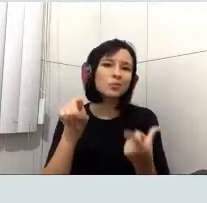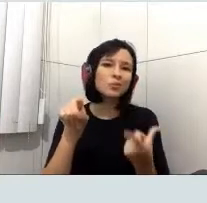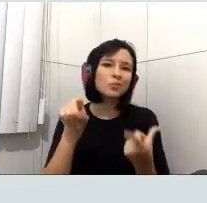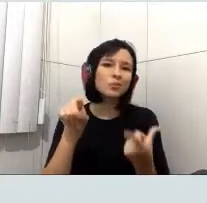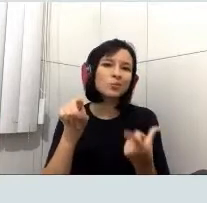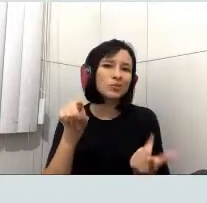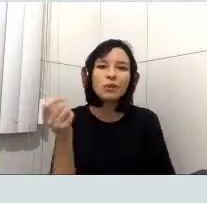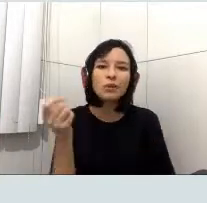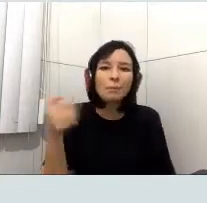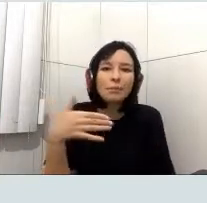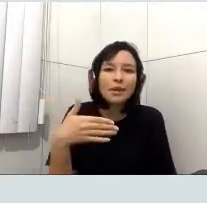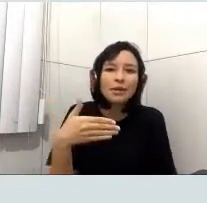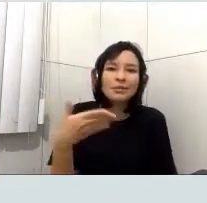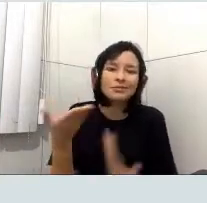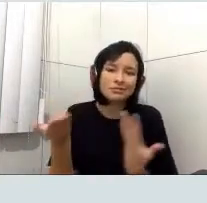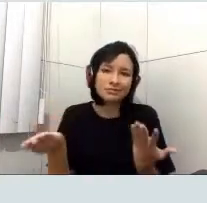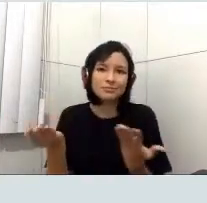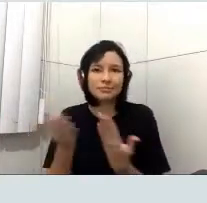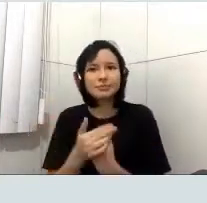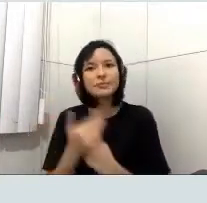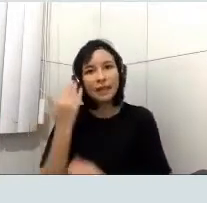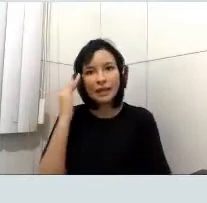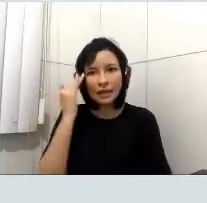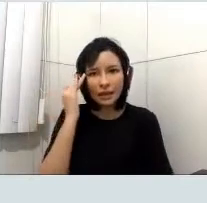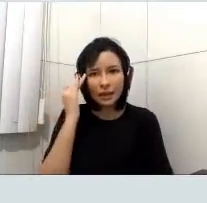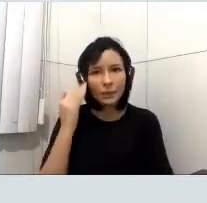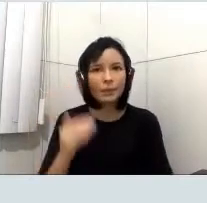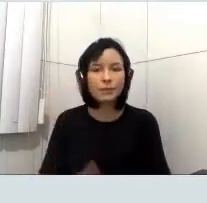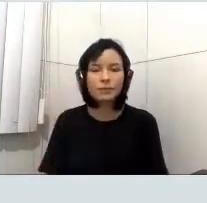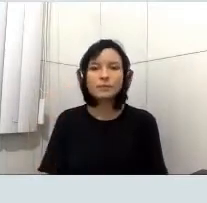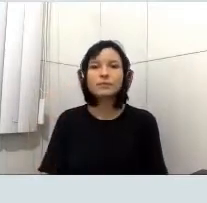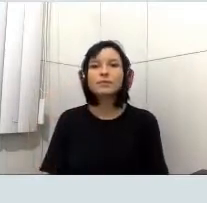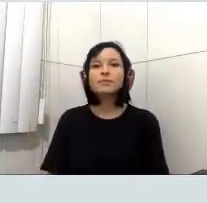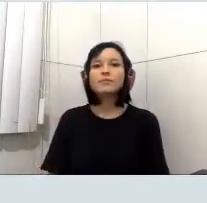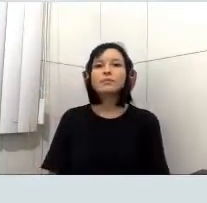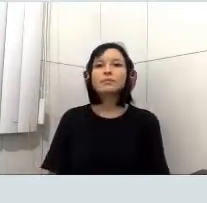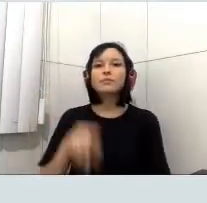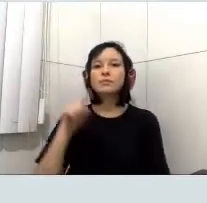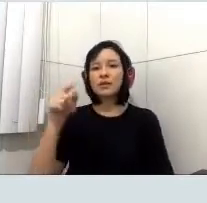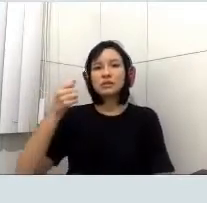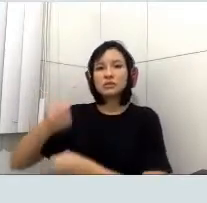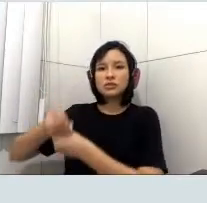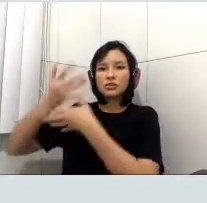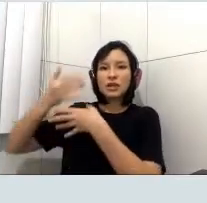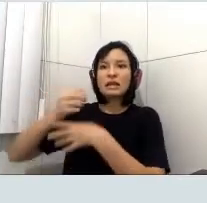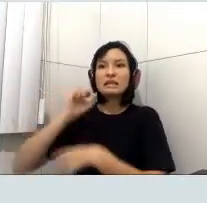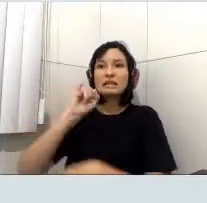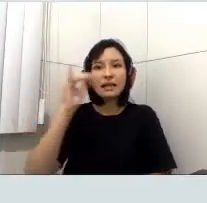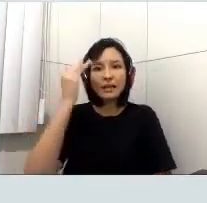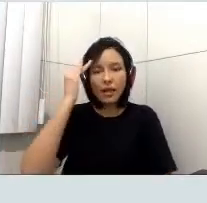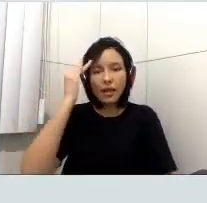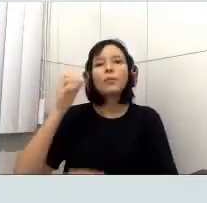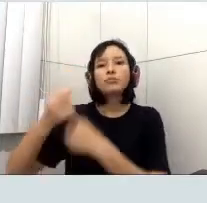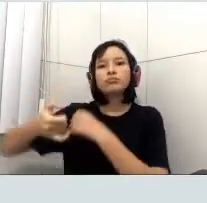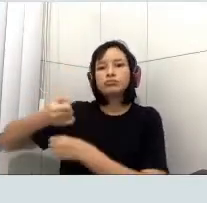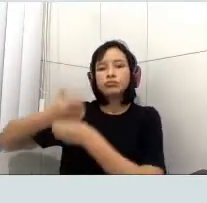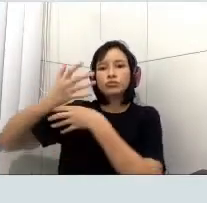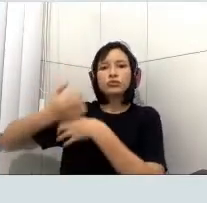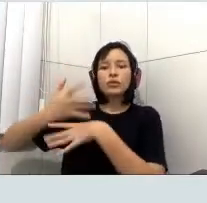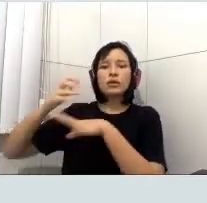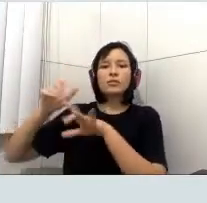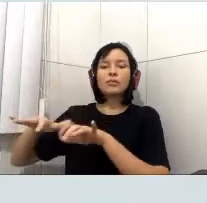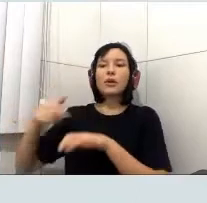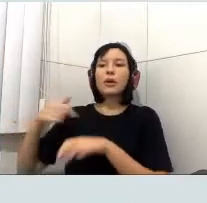Ele é apenas um ponto. Você entendeu? Coloque aí no chat se você entendeu, só para mim ver, por